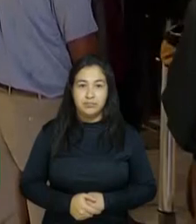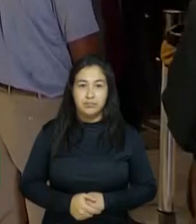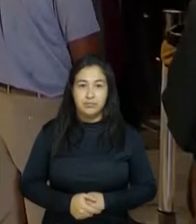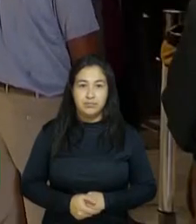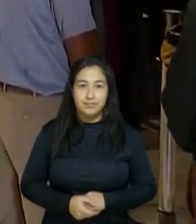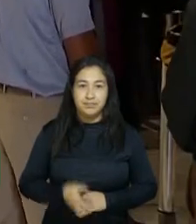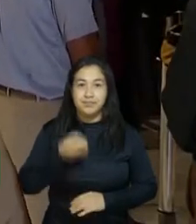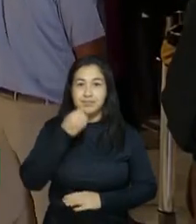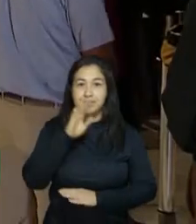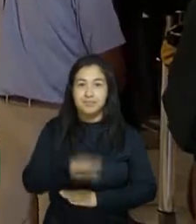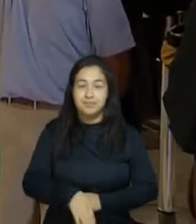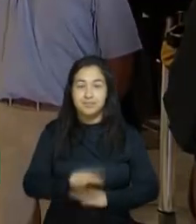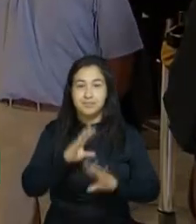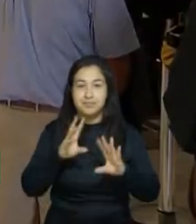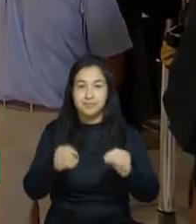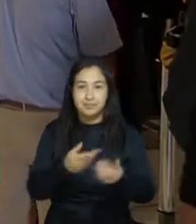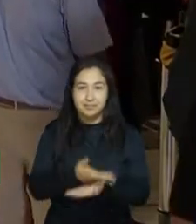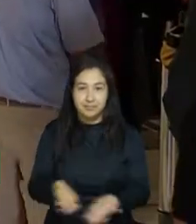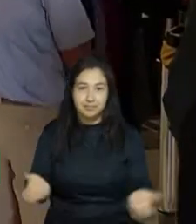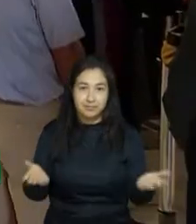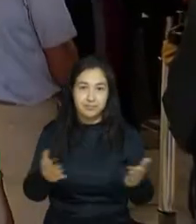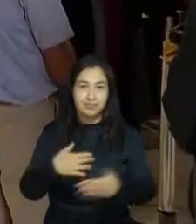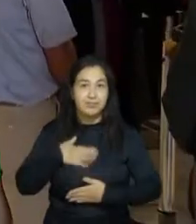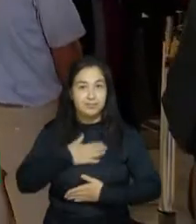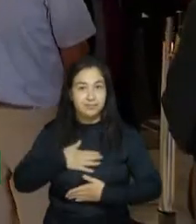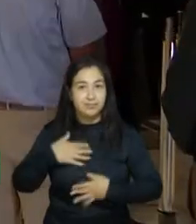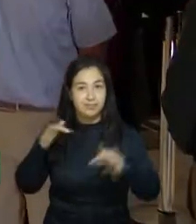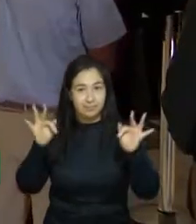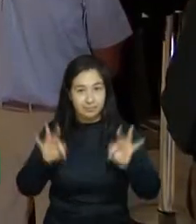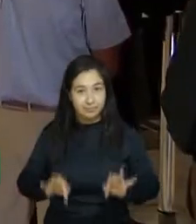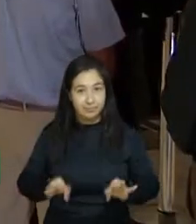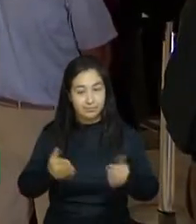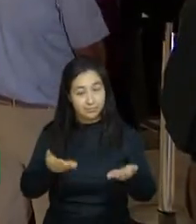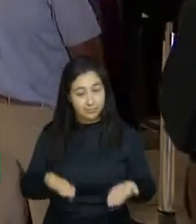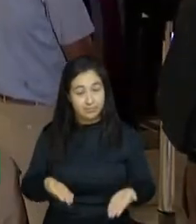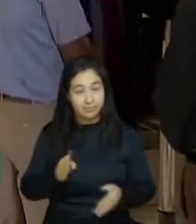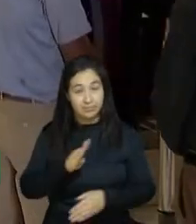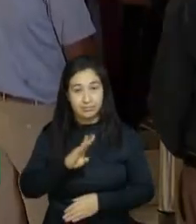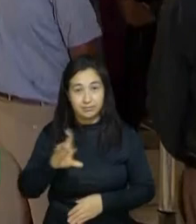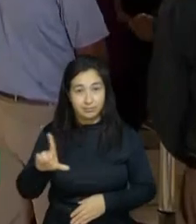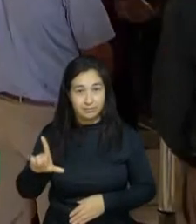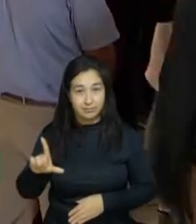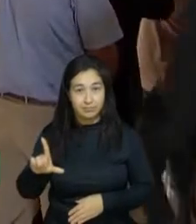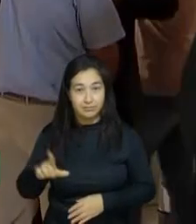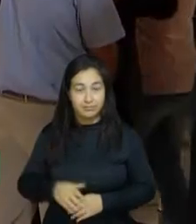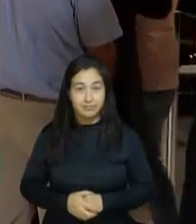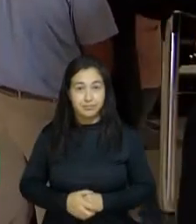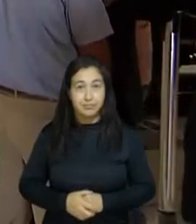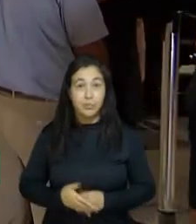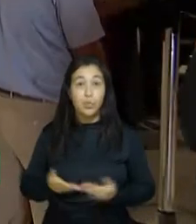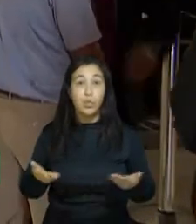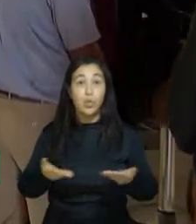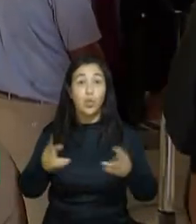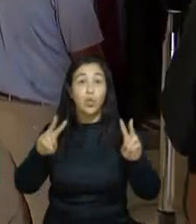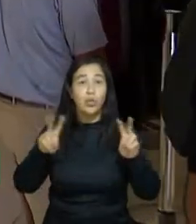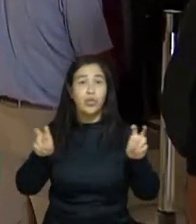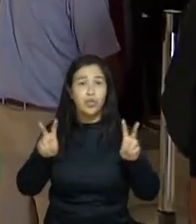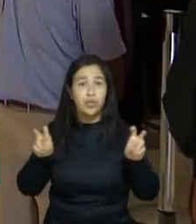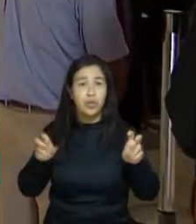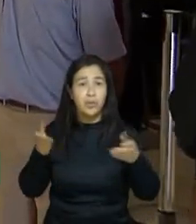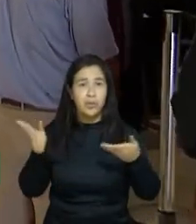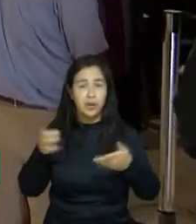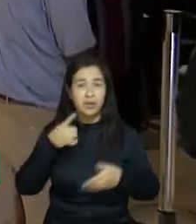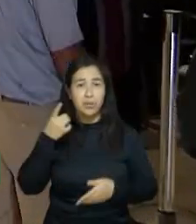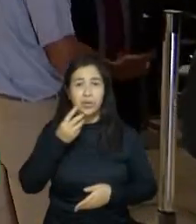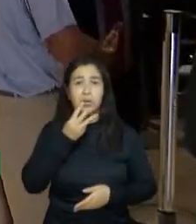Muito boa tarde, senhoras e senhores. Uma honra estar aqui na cidade de Blumenau. Hoje eu venho falar de um tema, o deputado Marquito levantou agora. Talvez é a